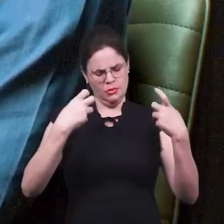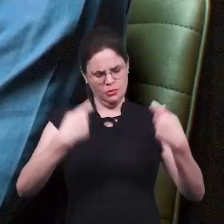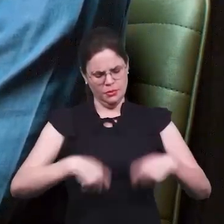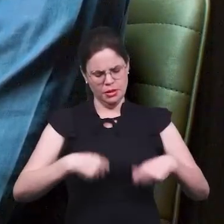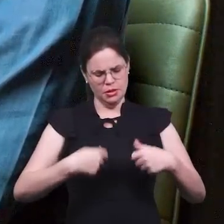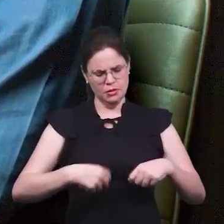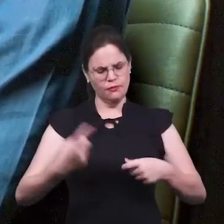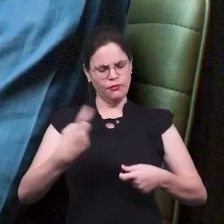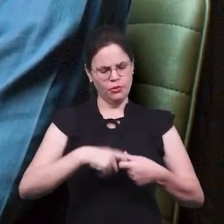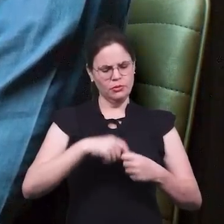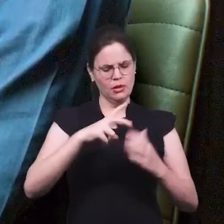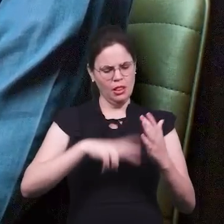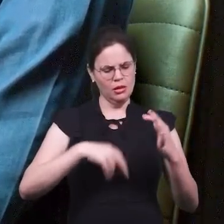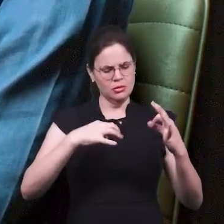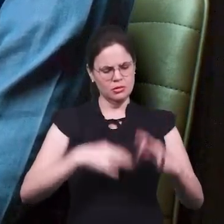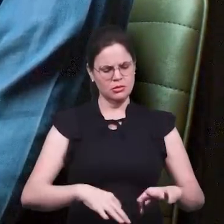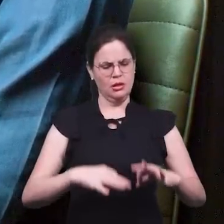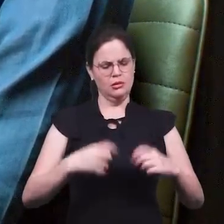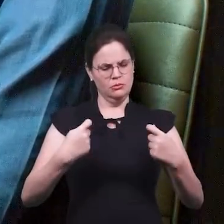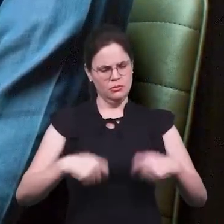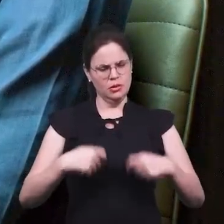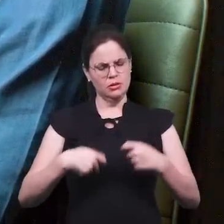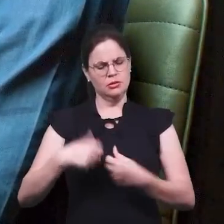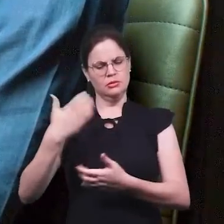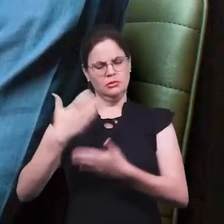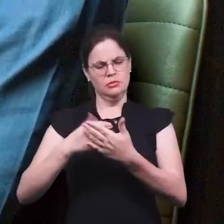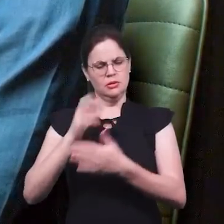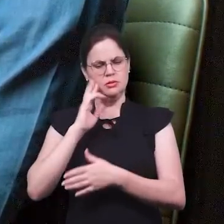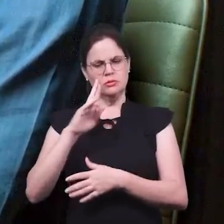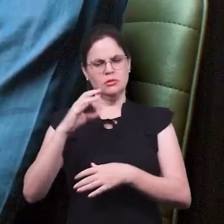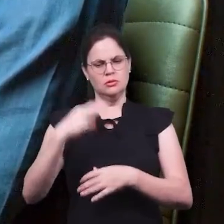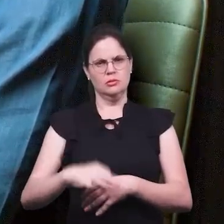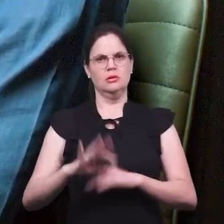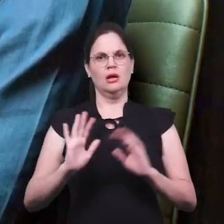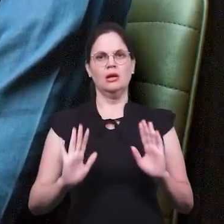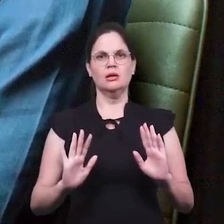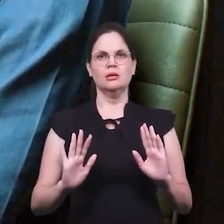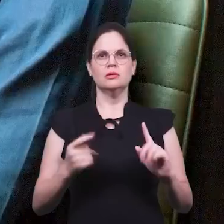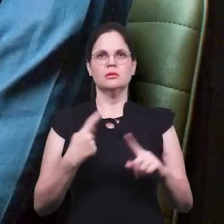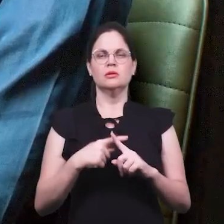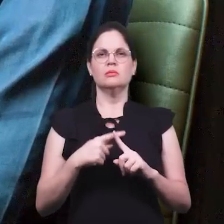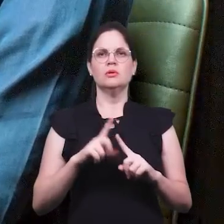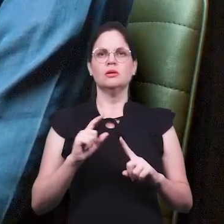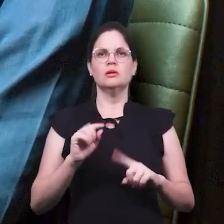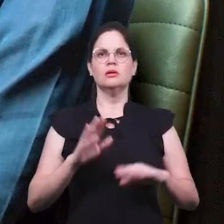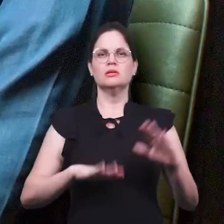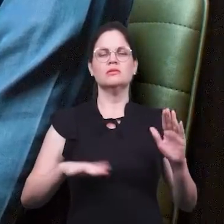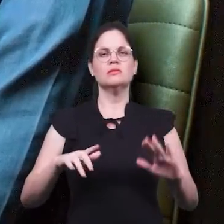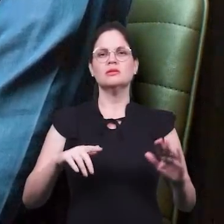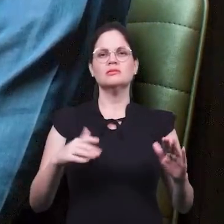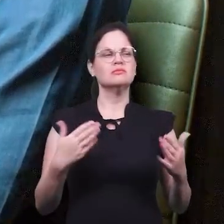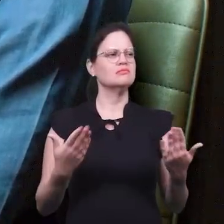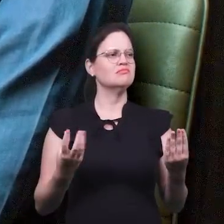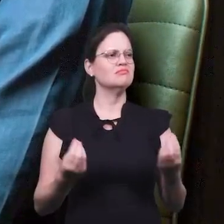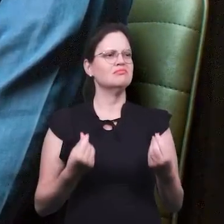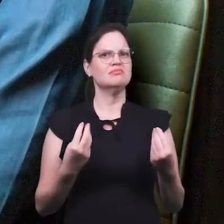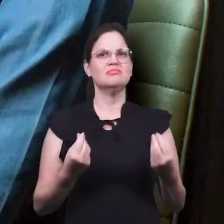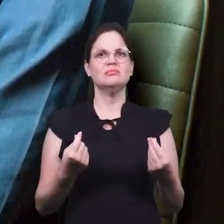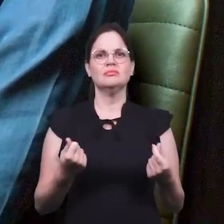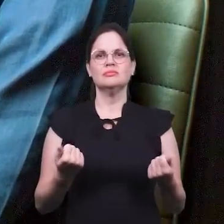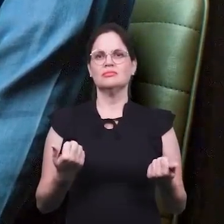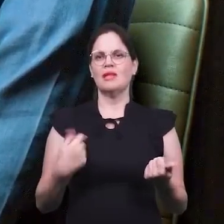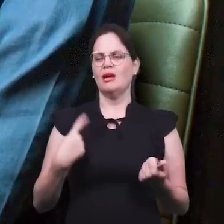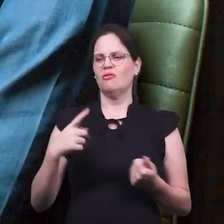voltar para a presença de Deus, porque eu ficava, às vezes, como se fosse a